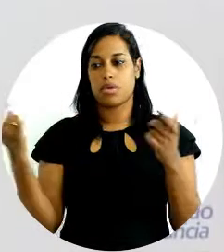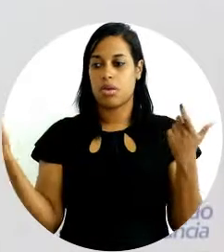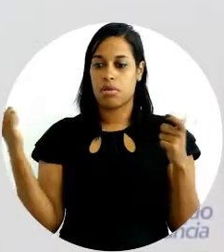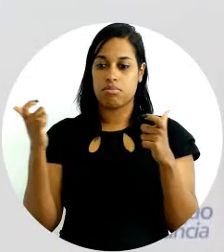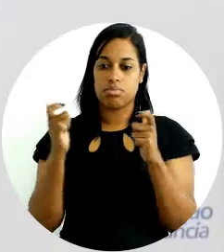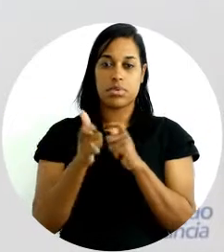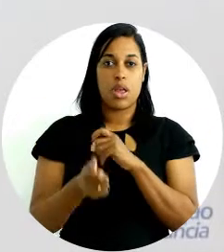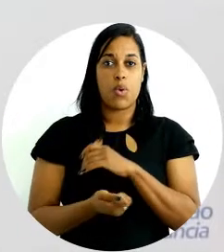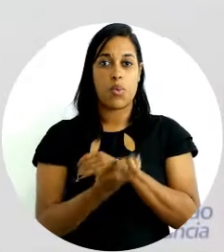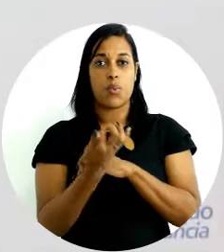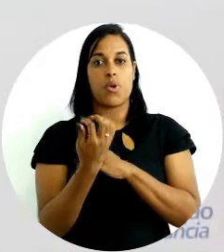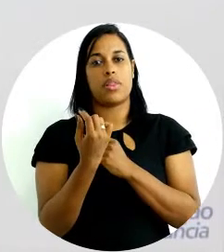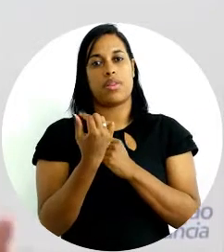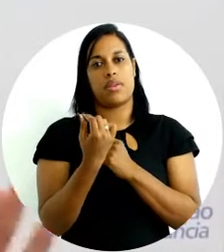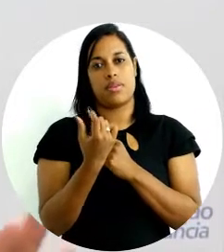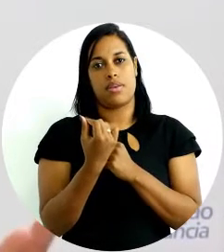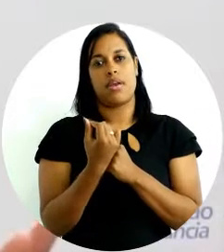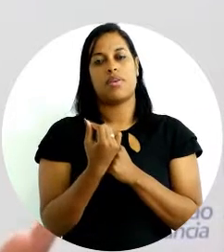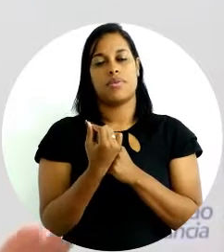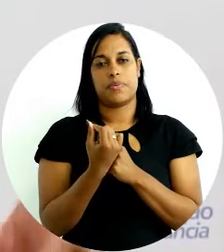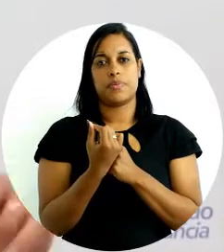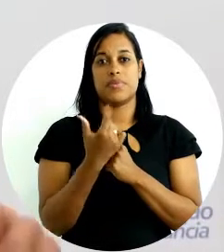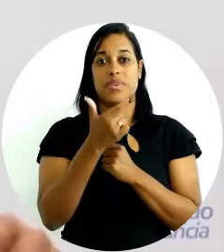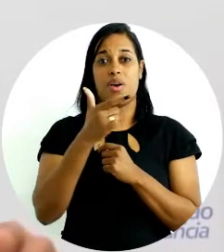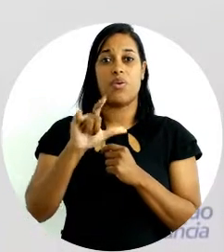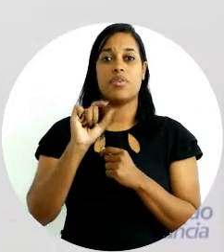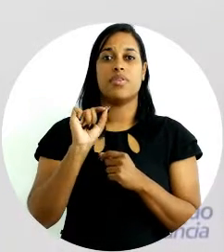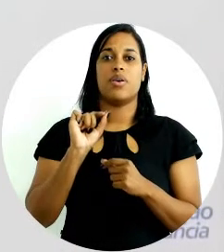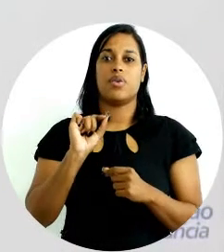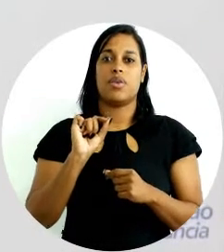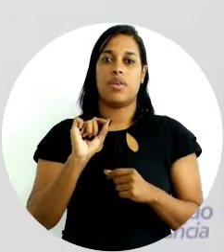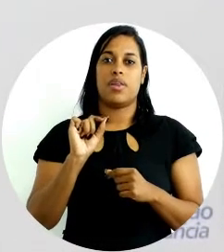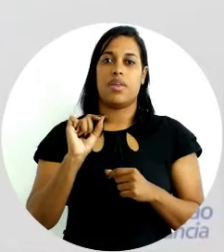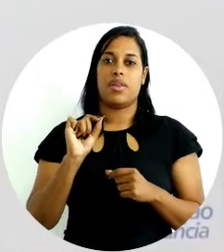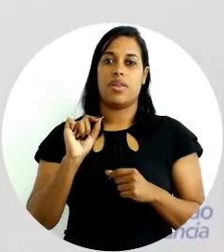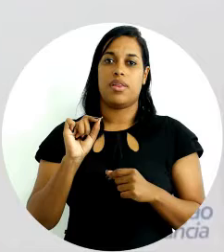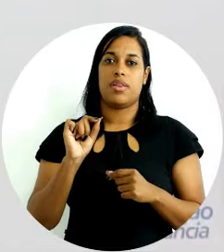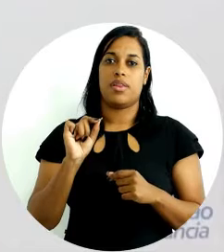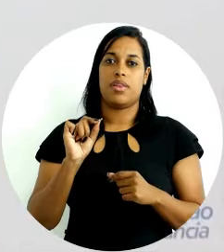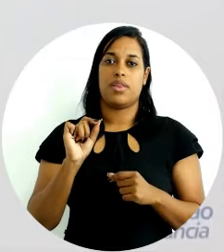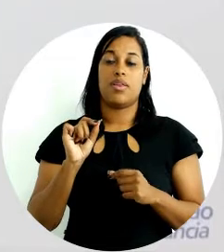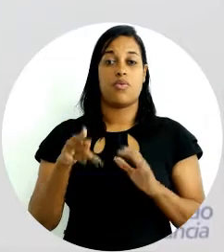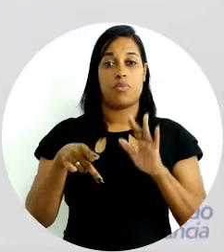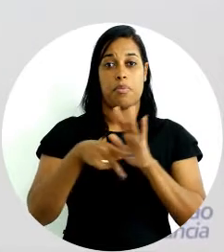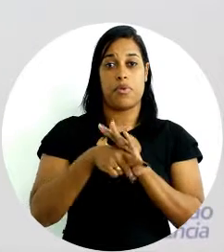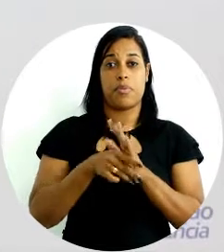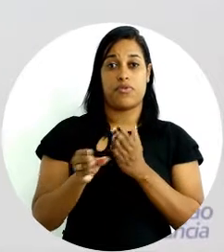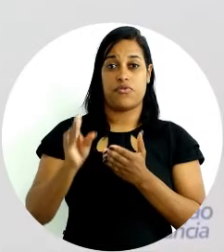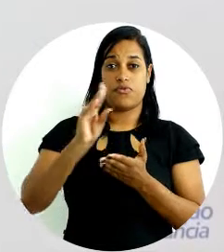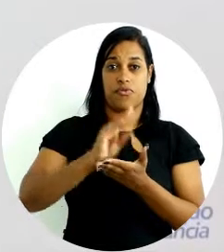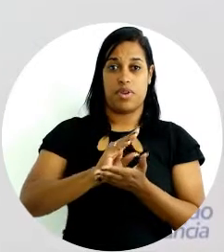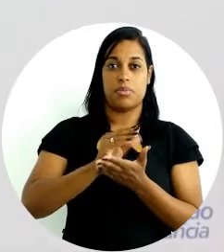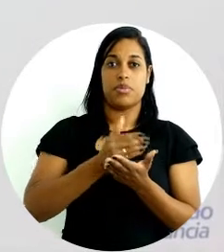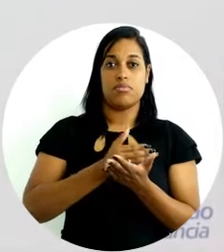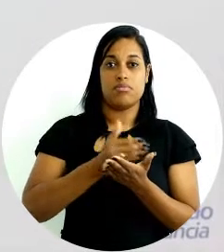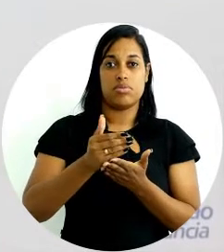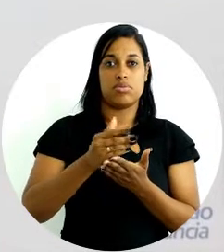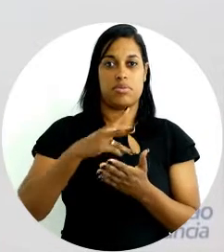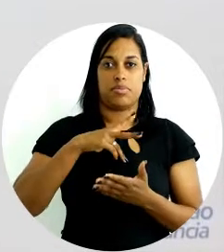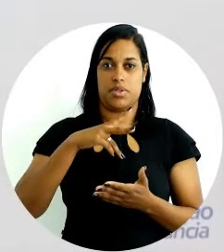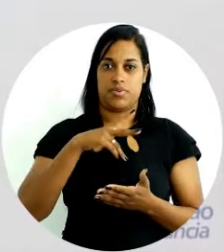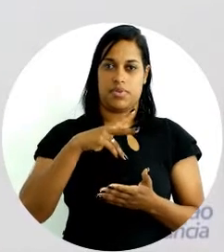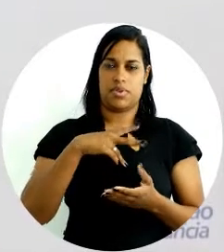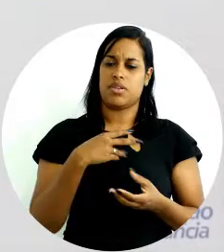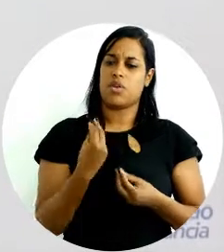simplesmente se reduz a quantidade de dinheiro que está sendo enviada. E a outra é a destinação dos recursos públicos para a